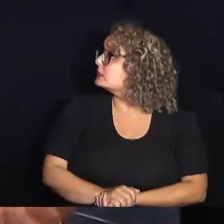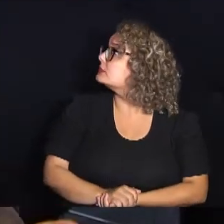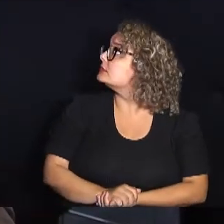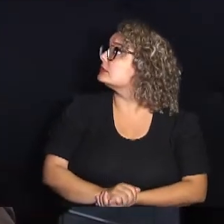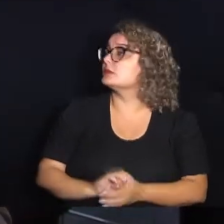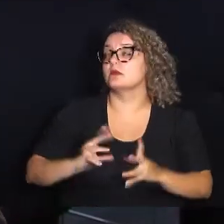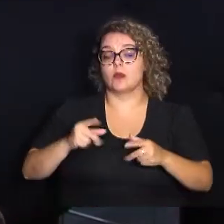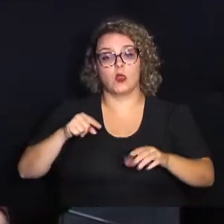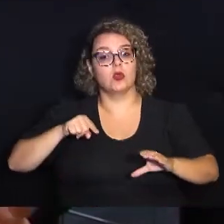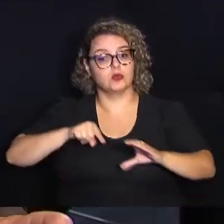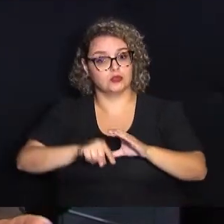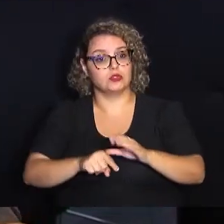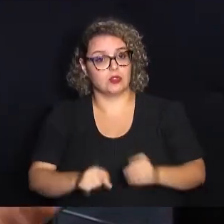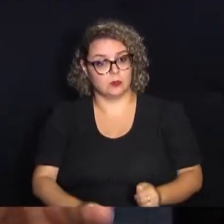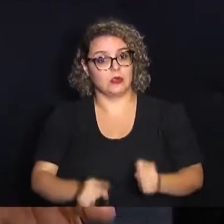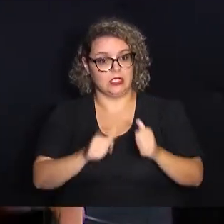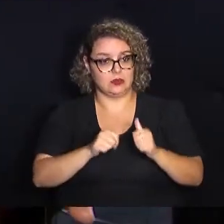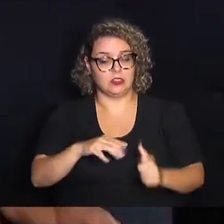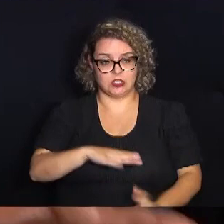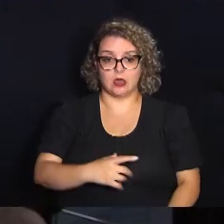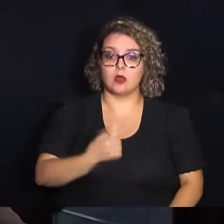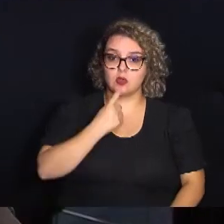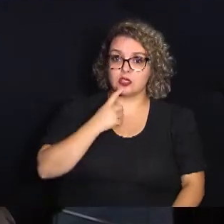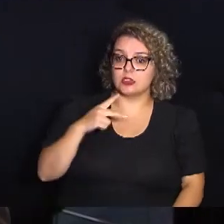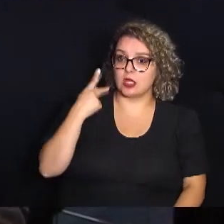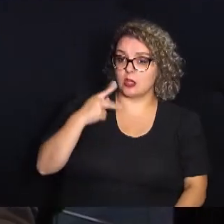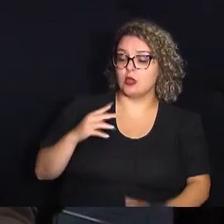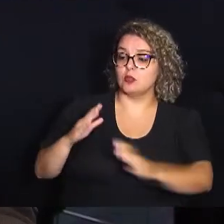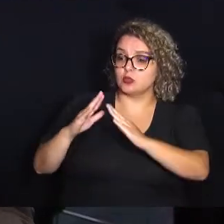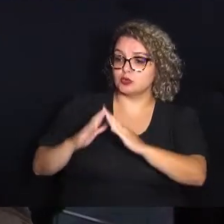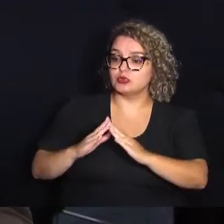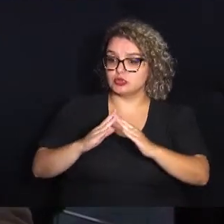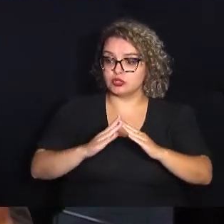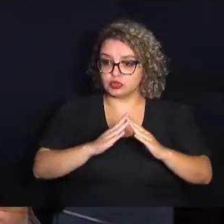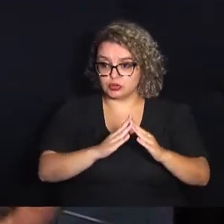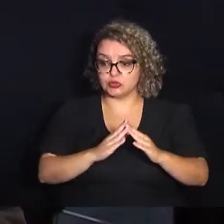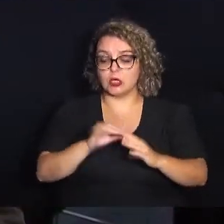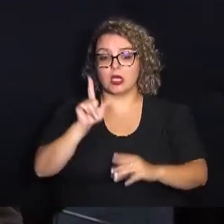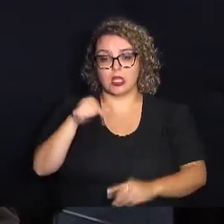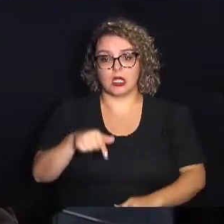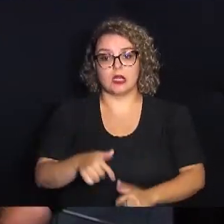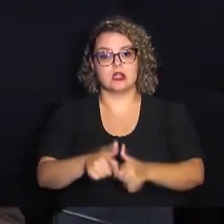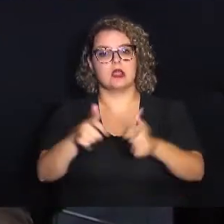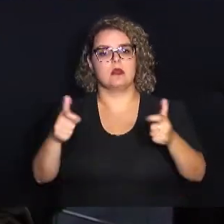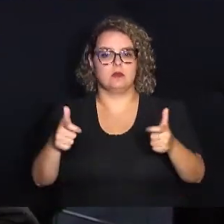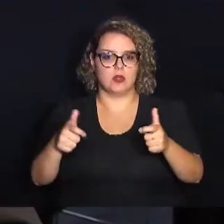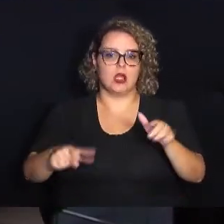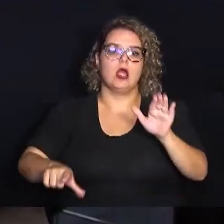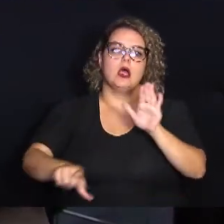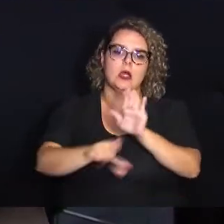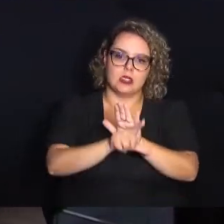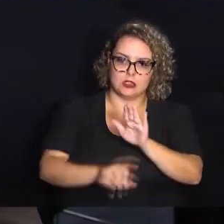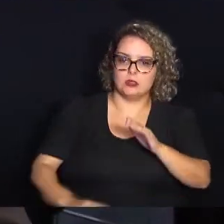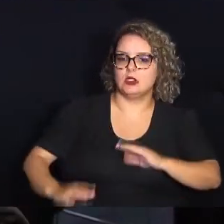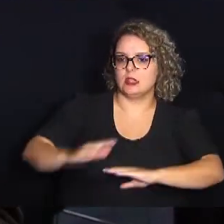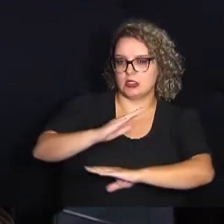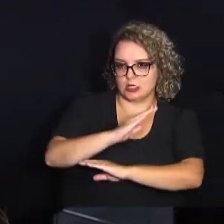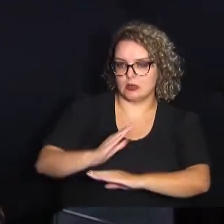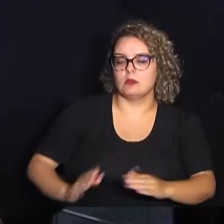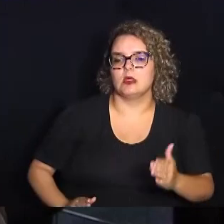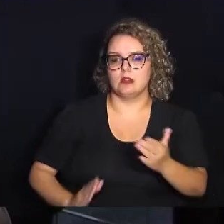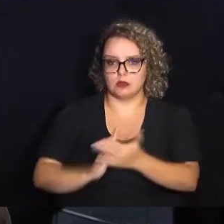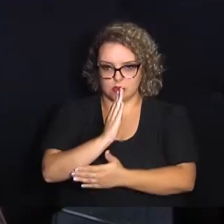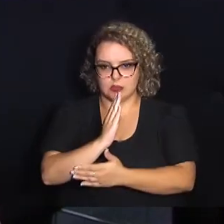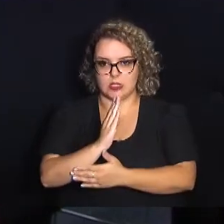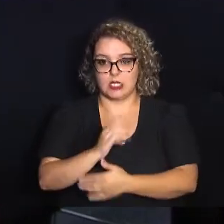e Ganhos né que Campinas teve na política Habitacional se deve em grande parte às leis que a câmara aprovou